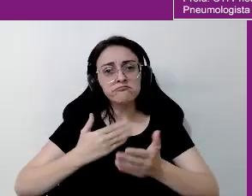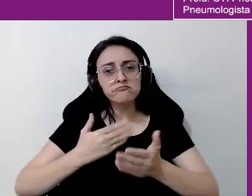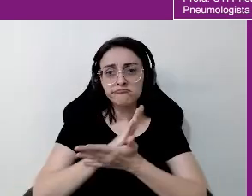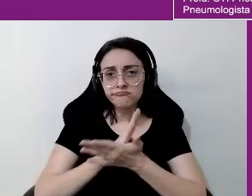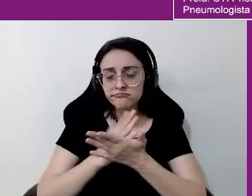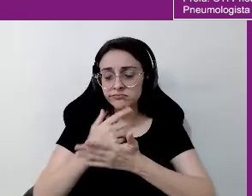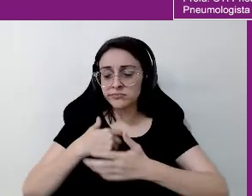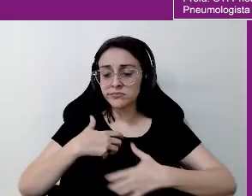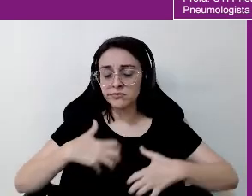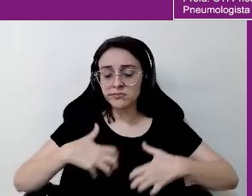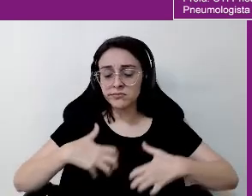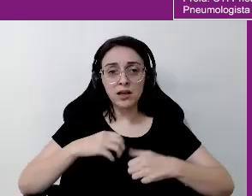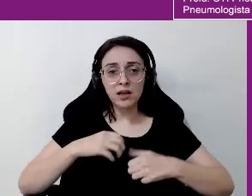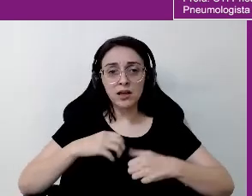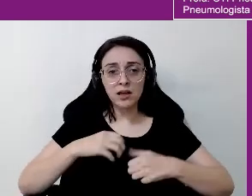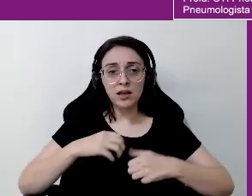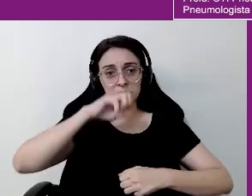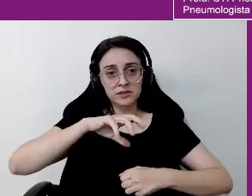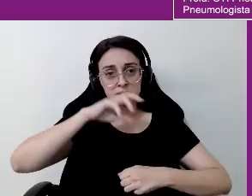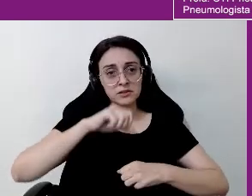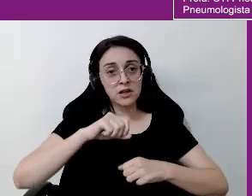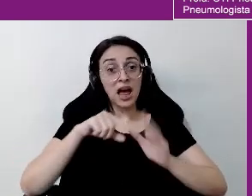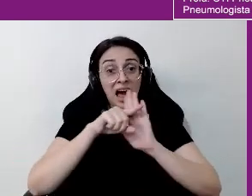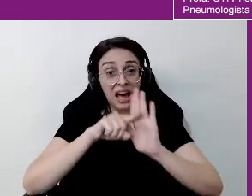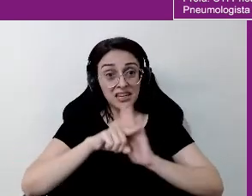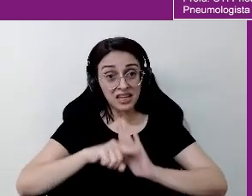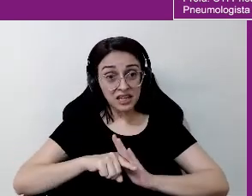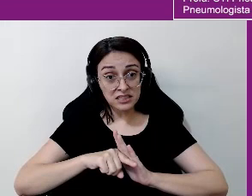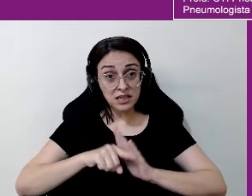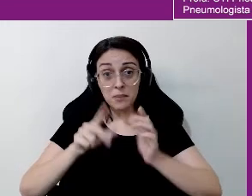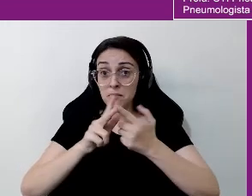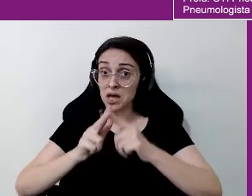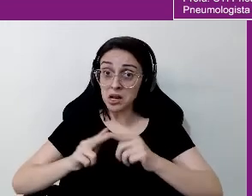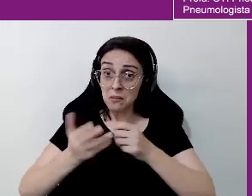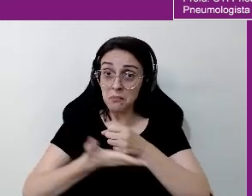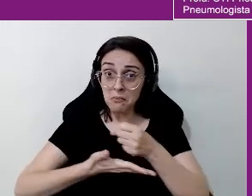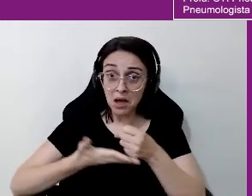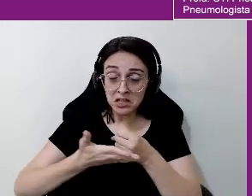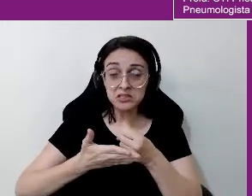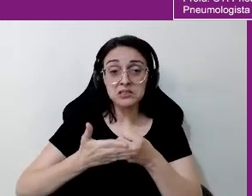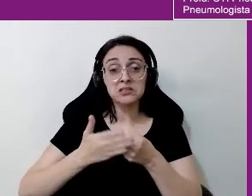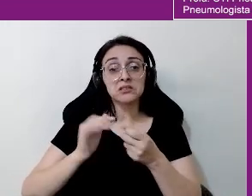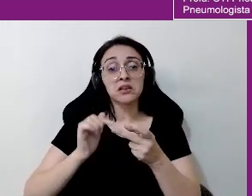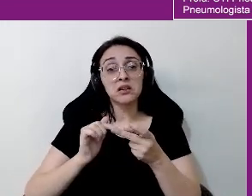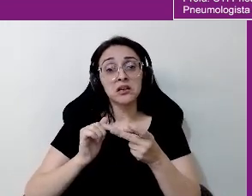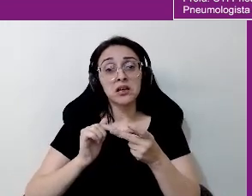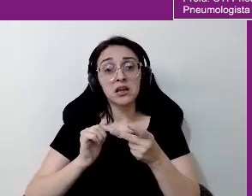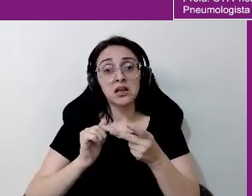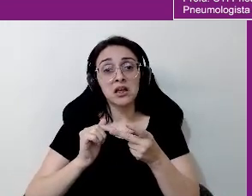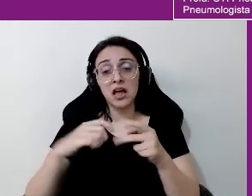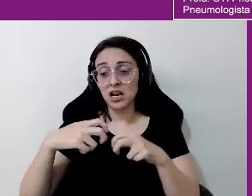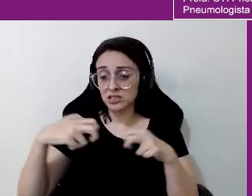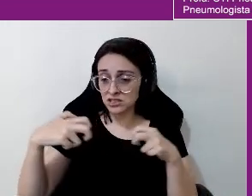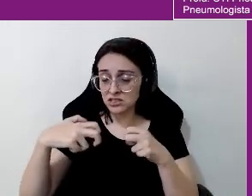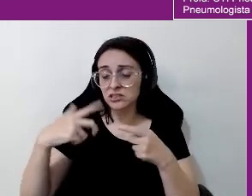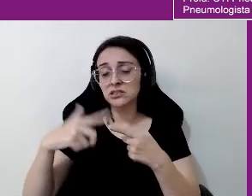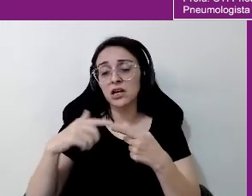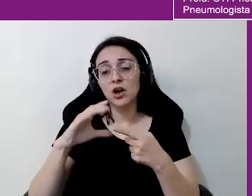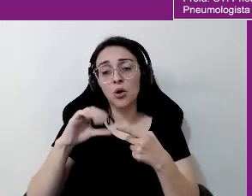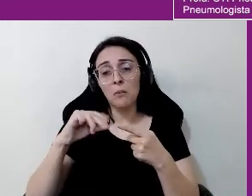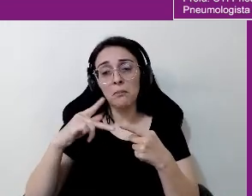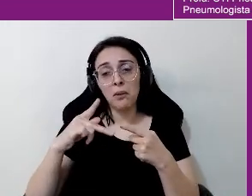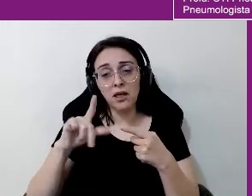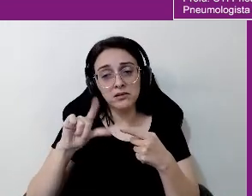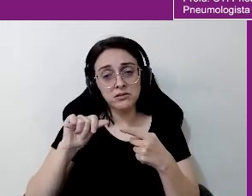respiratório, onde nós nem incluímos análise de mecânica básica, de complacência, de elastância, nada disso, para não complicar